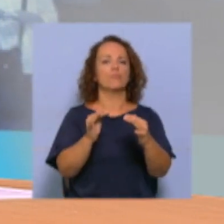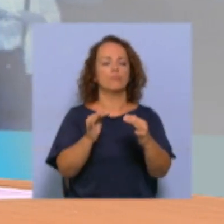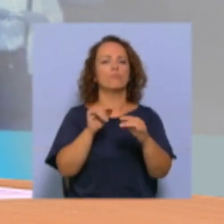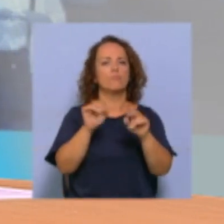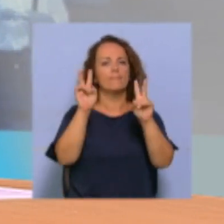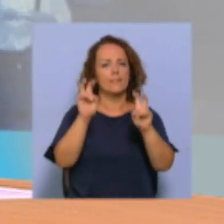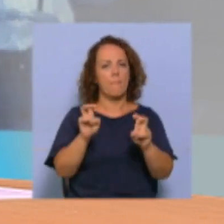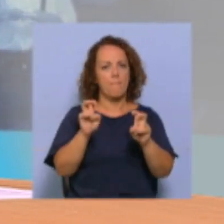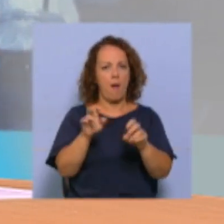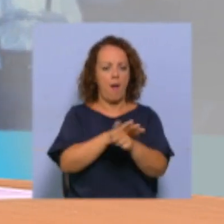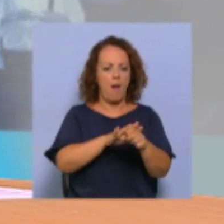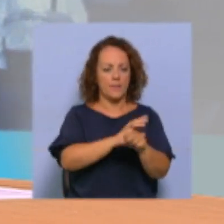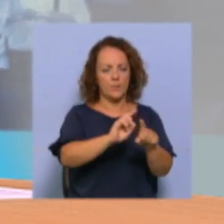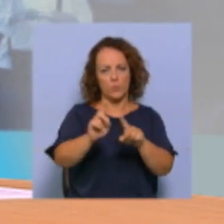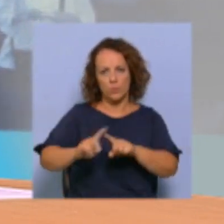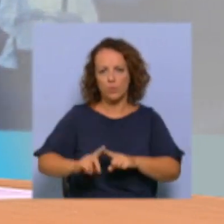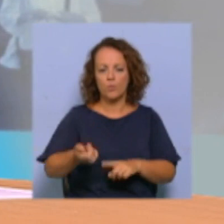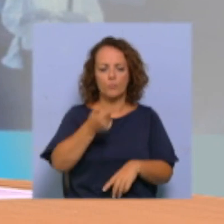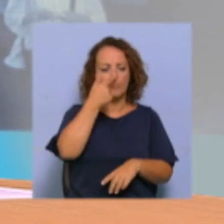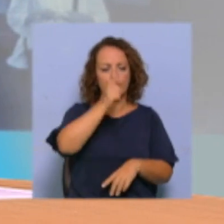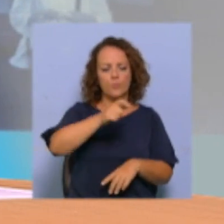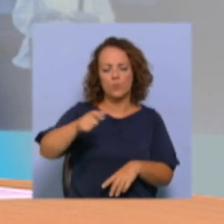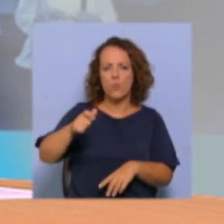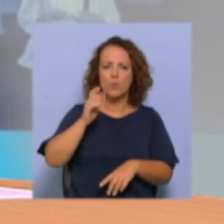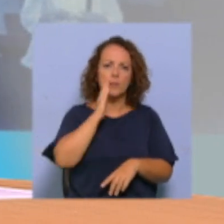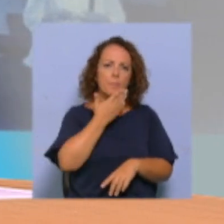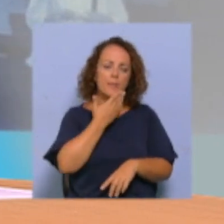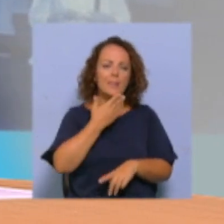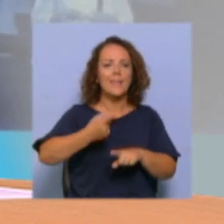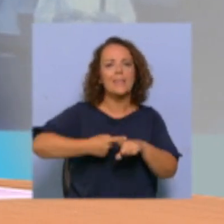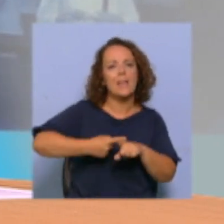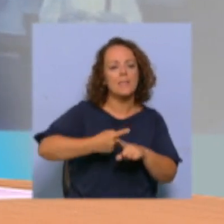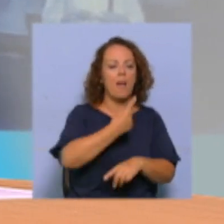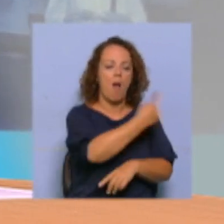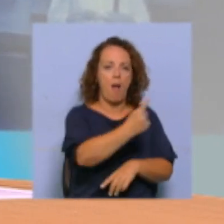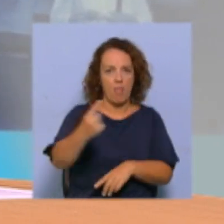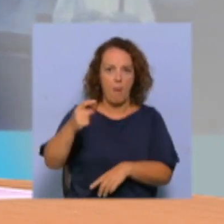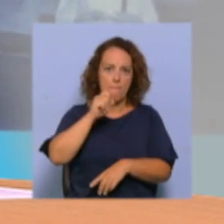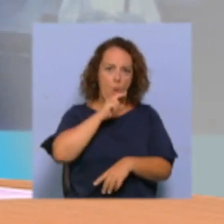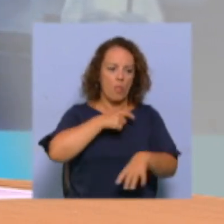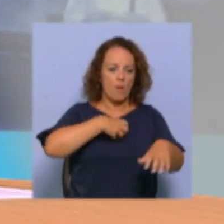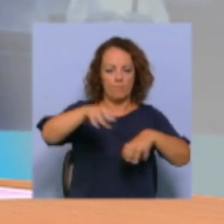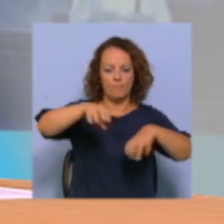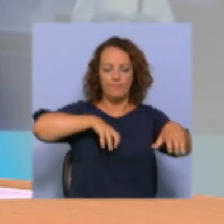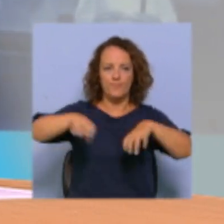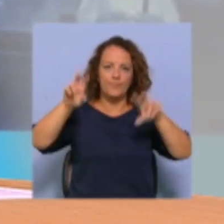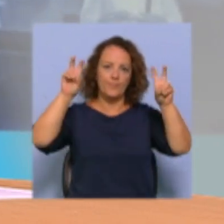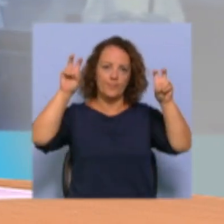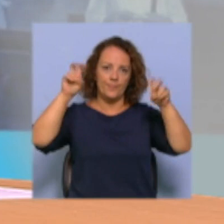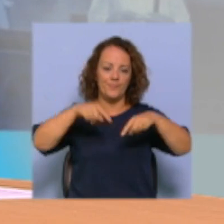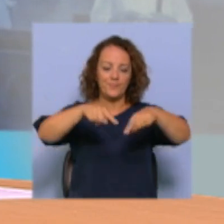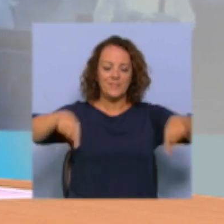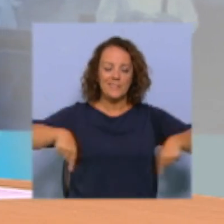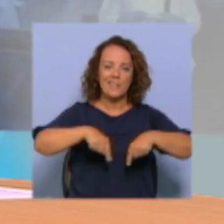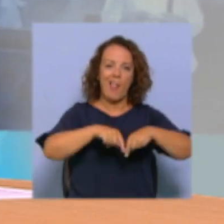temáticas, não é? Os participantes, consoante os seus motivos de interesse, poder-se-ão dividir por salas virtuais,